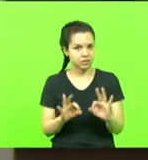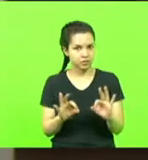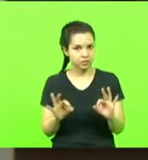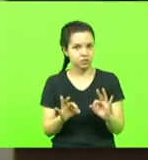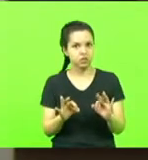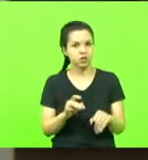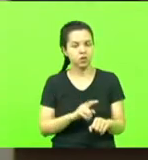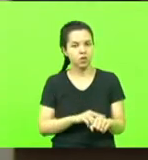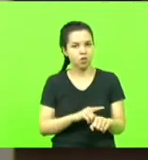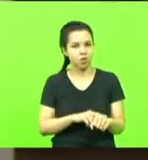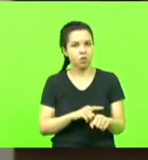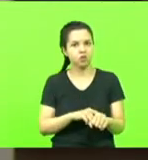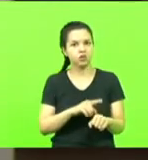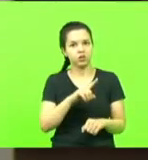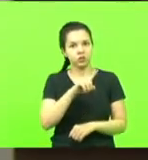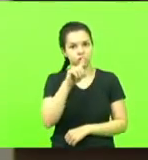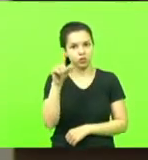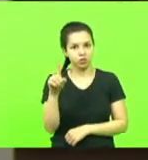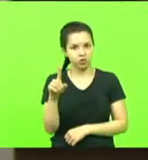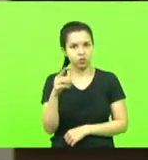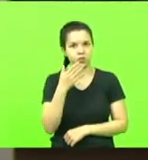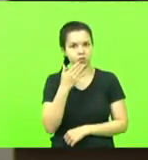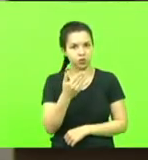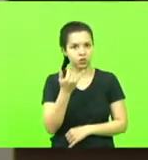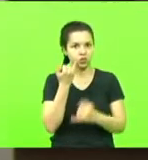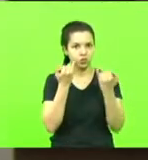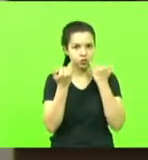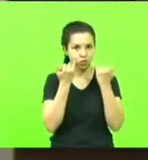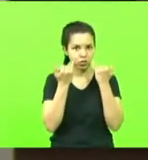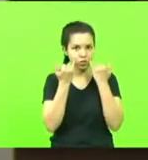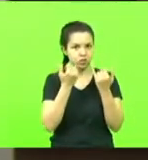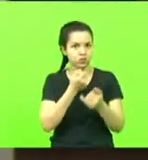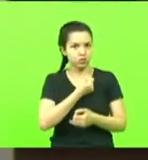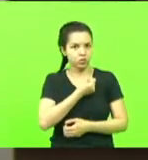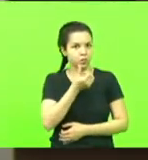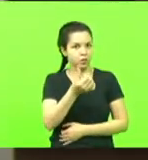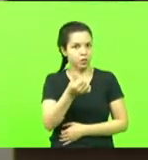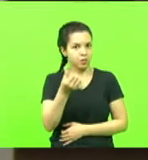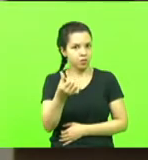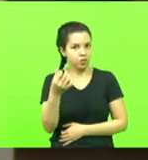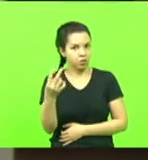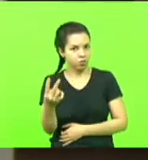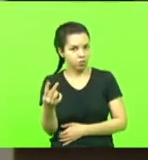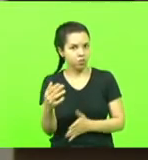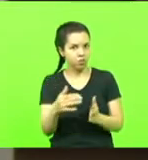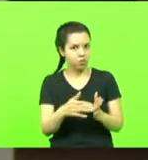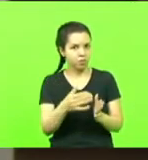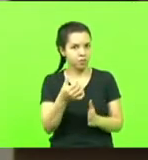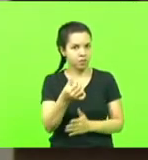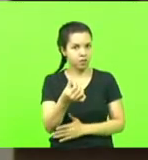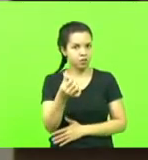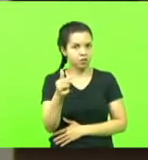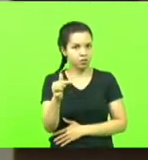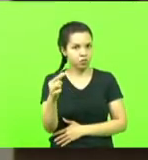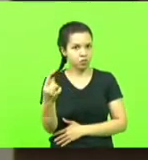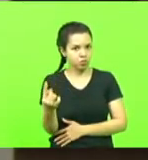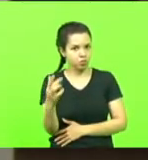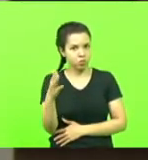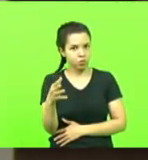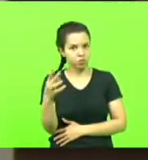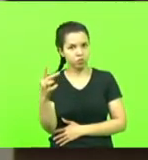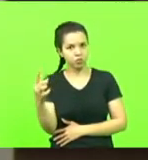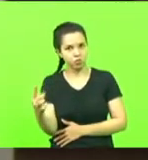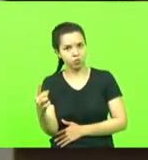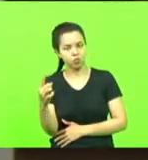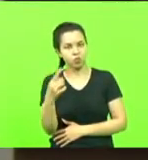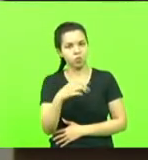do dia. Os pedidos de informação números 662 a 671/2021, as moções